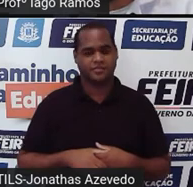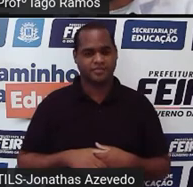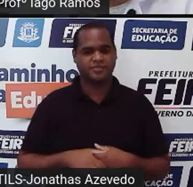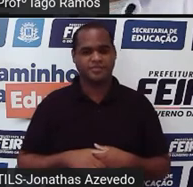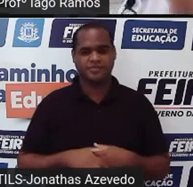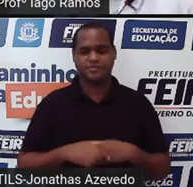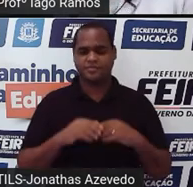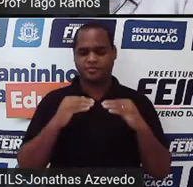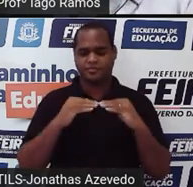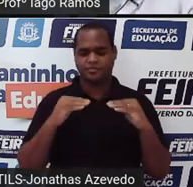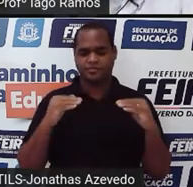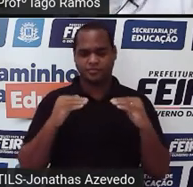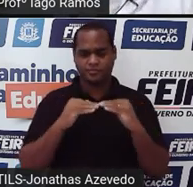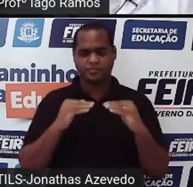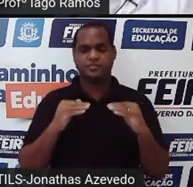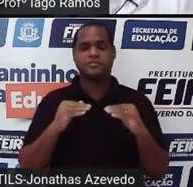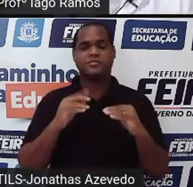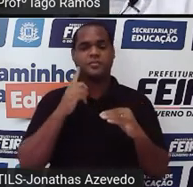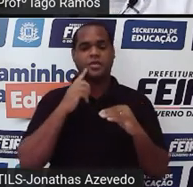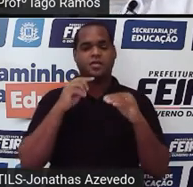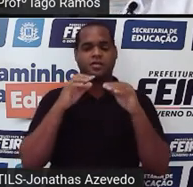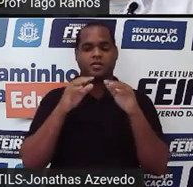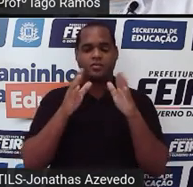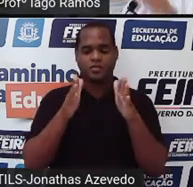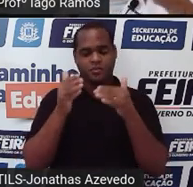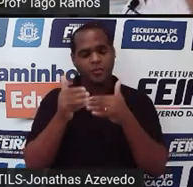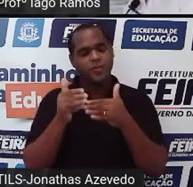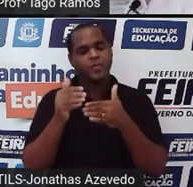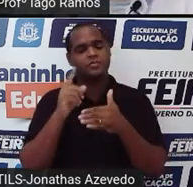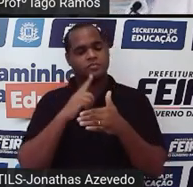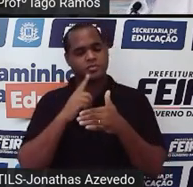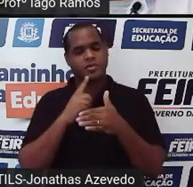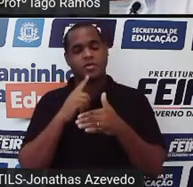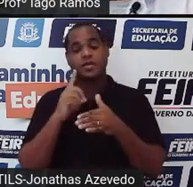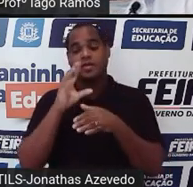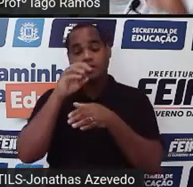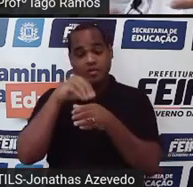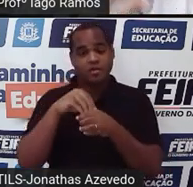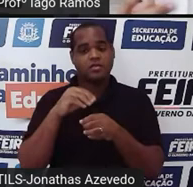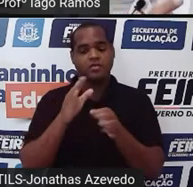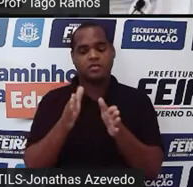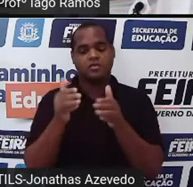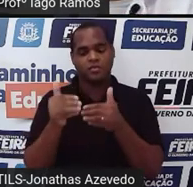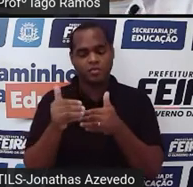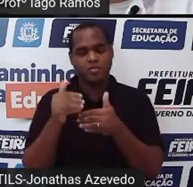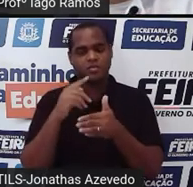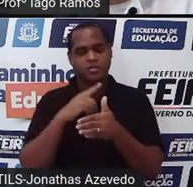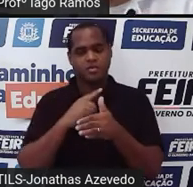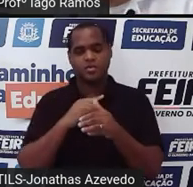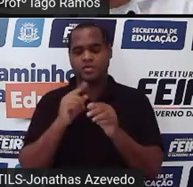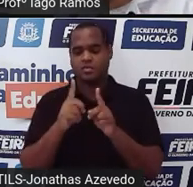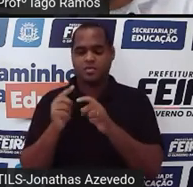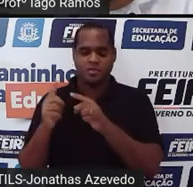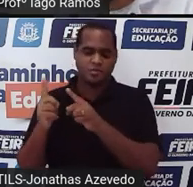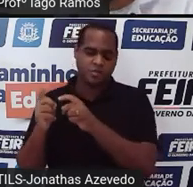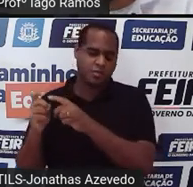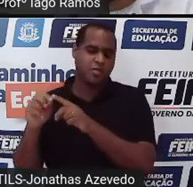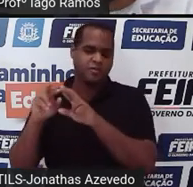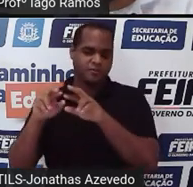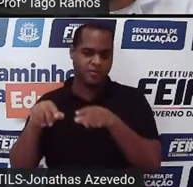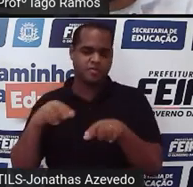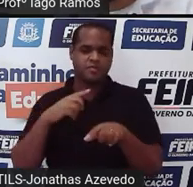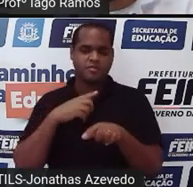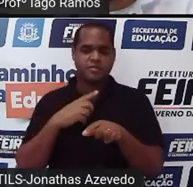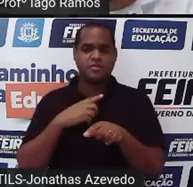comprimento do cubo todo do cubo grandão certo dentro desse povo grandão tem cubinhos menores então vamo molhar o